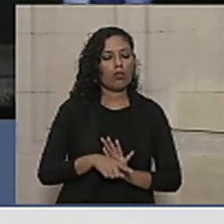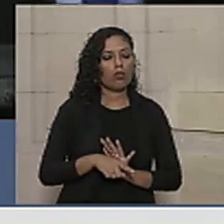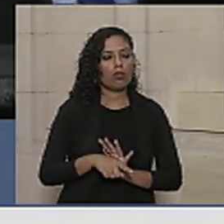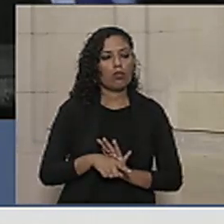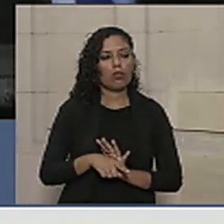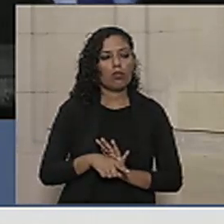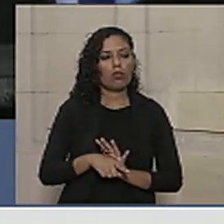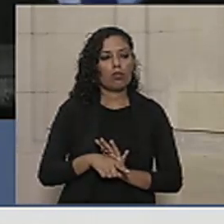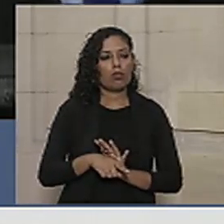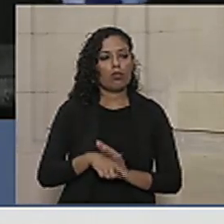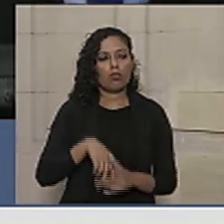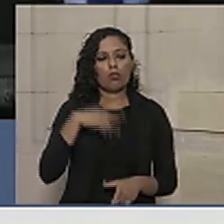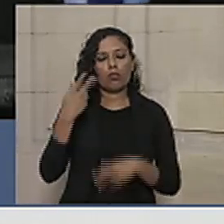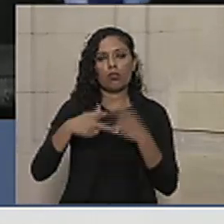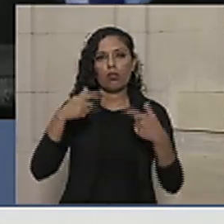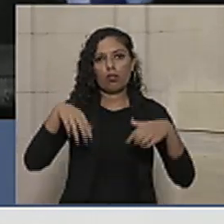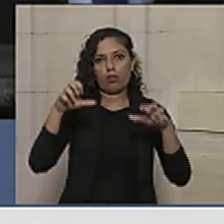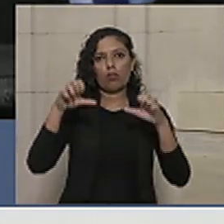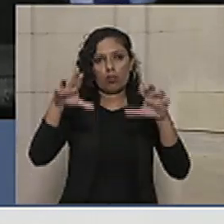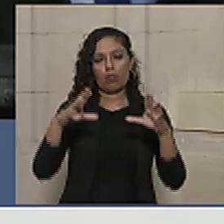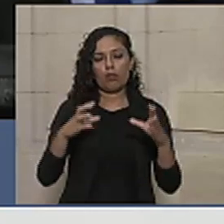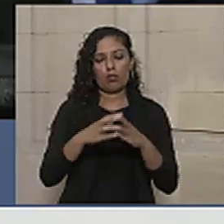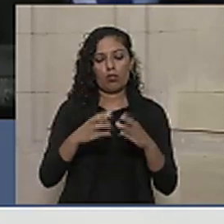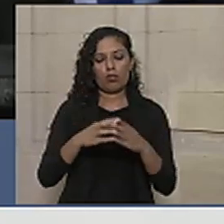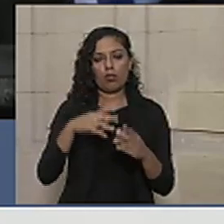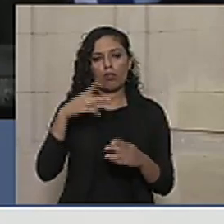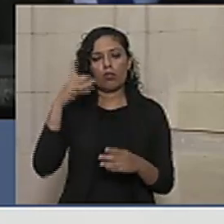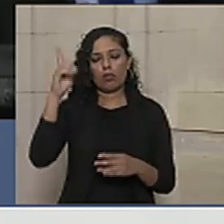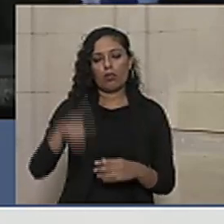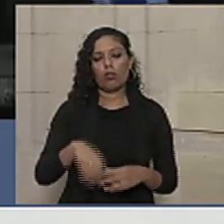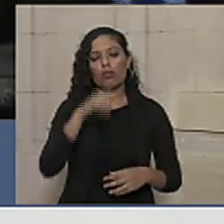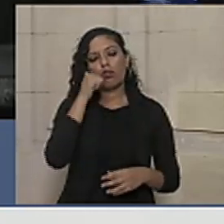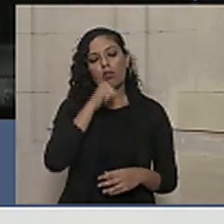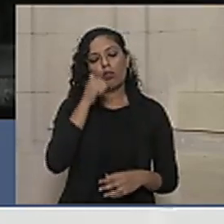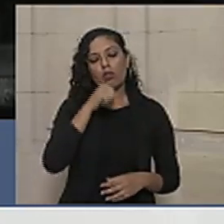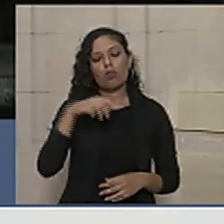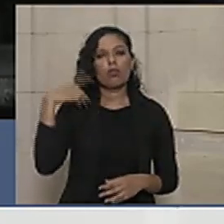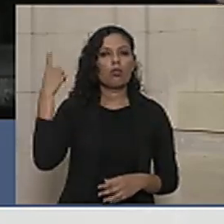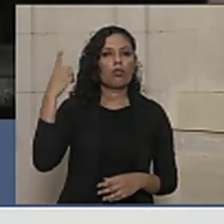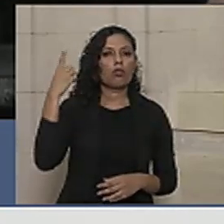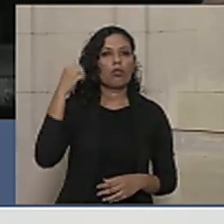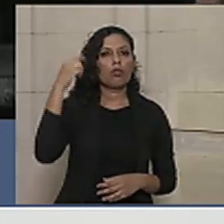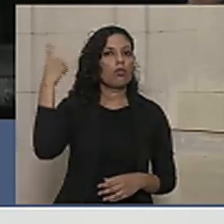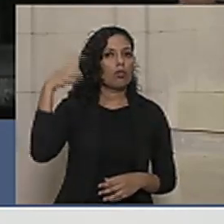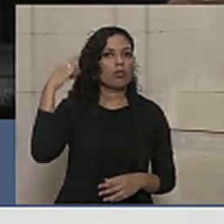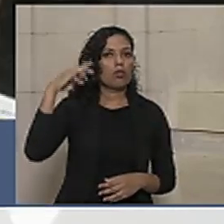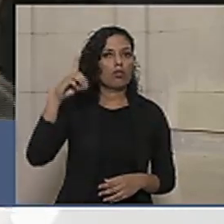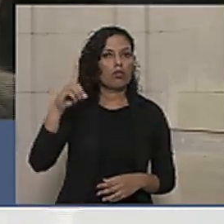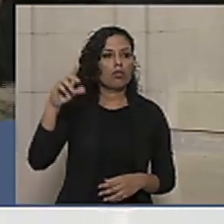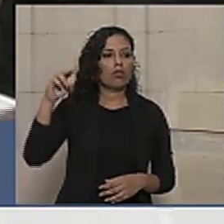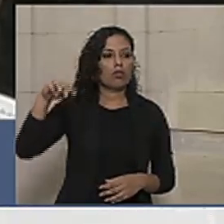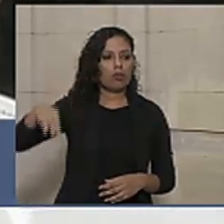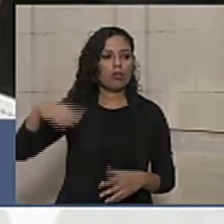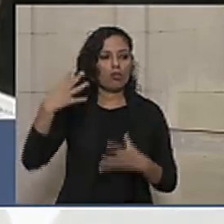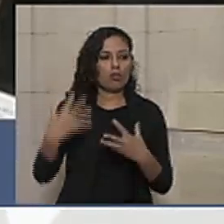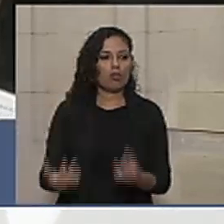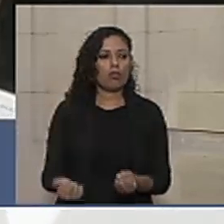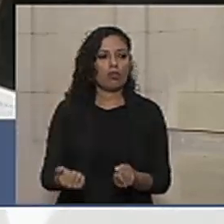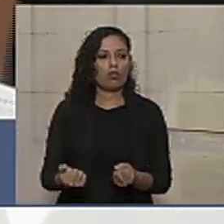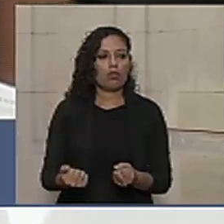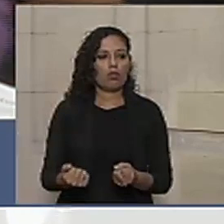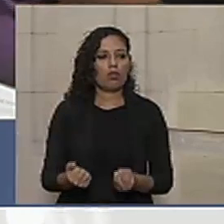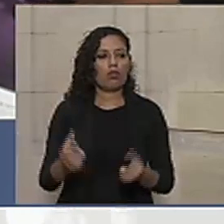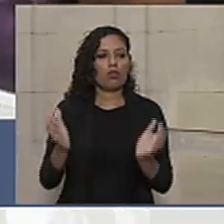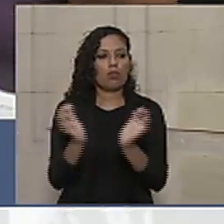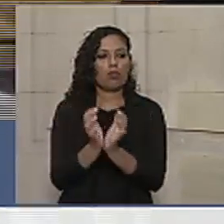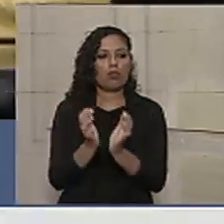Controle. Para emitir parecer pela Comissão de Defesa da Mulher, deputada Dani Monteiro. Parecer favorável, senhor presidente.